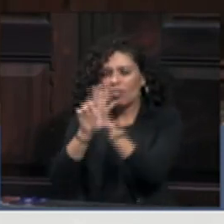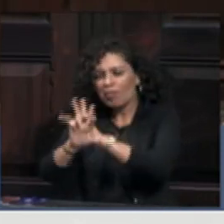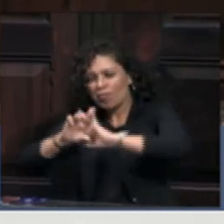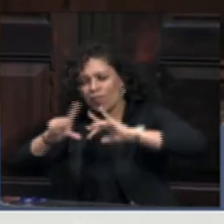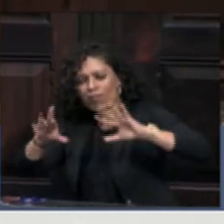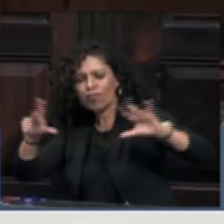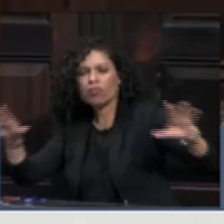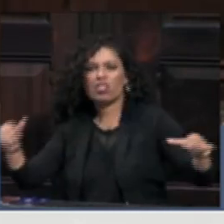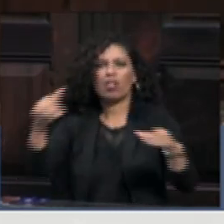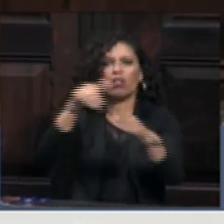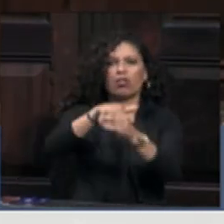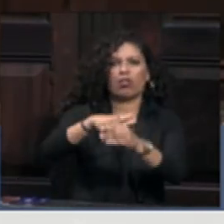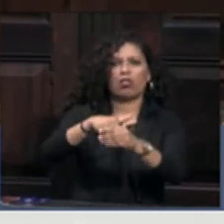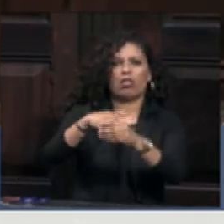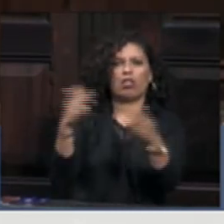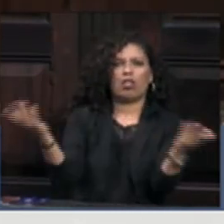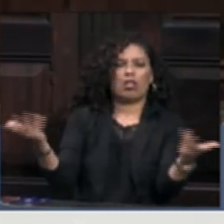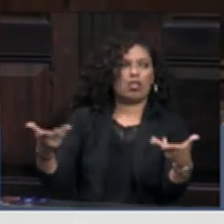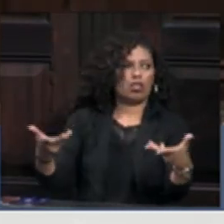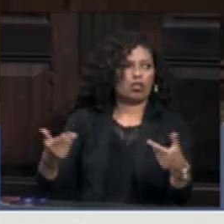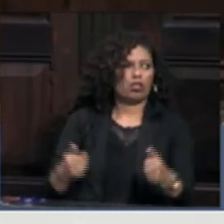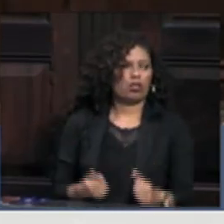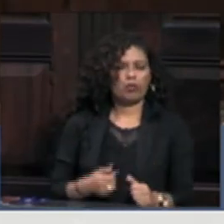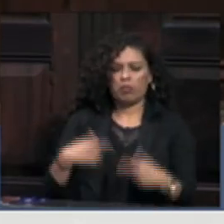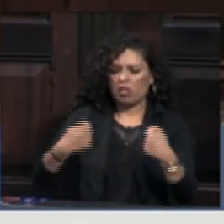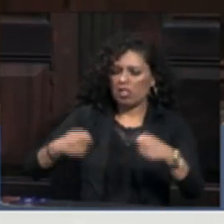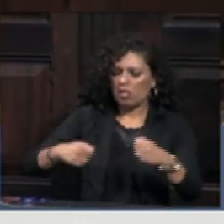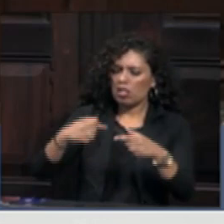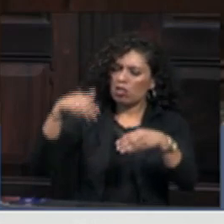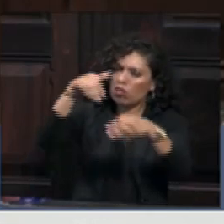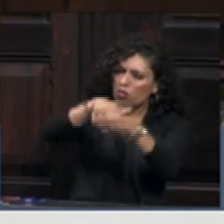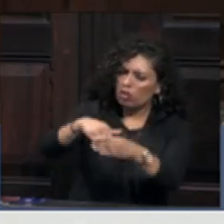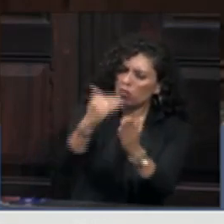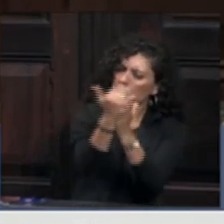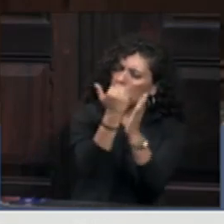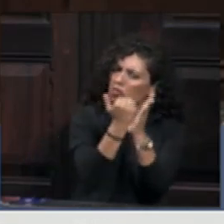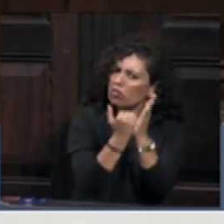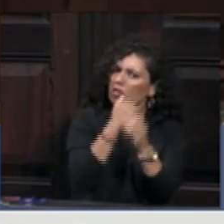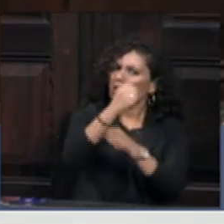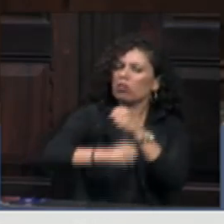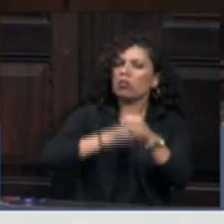votar. Temos que votar o orçamento,